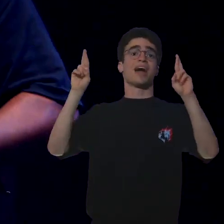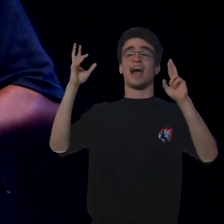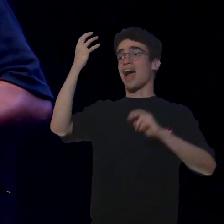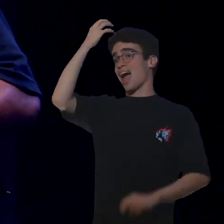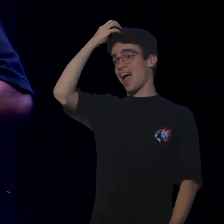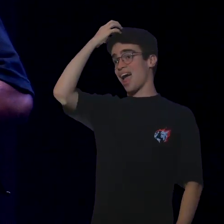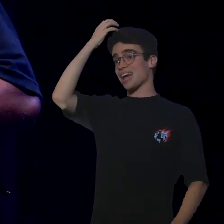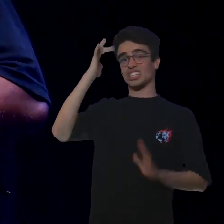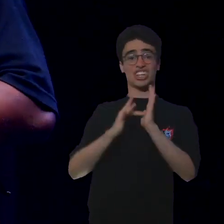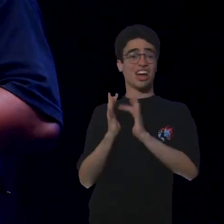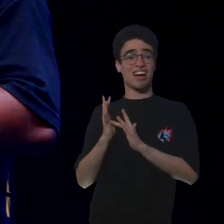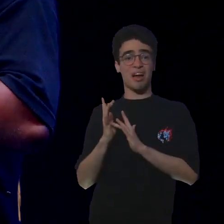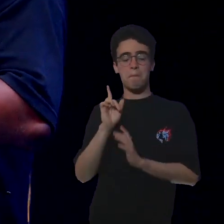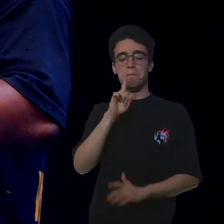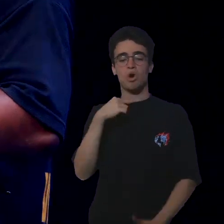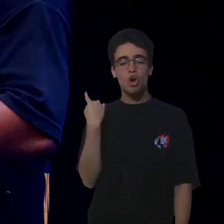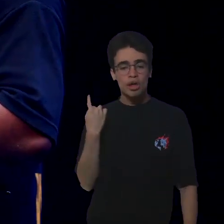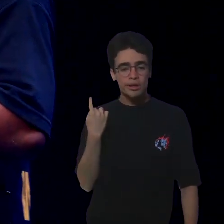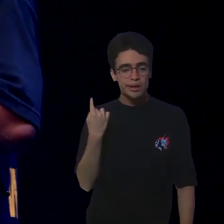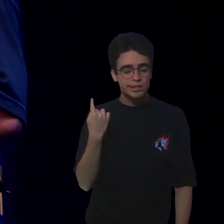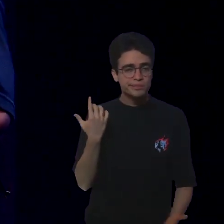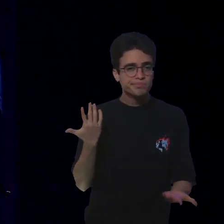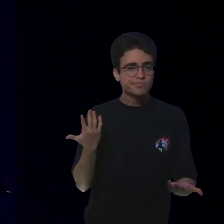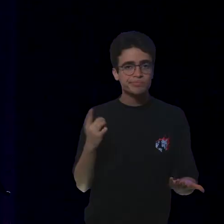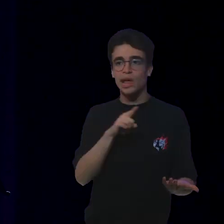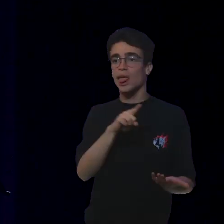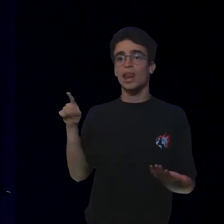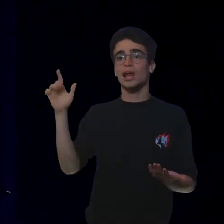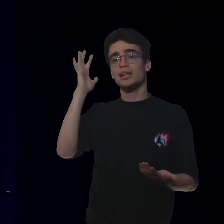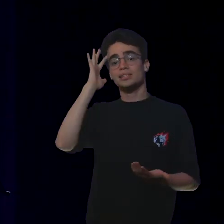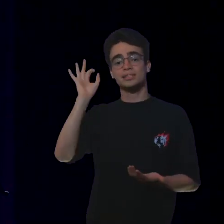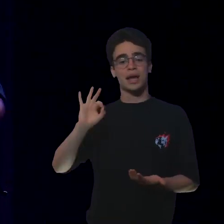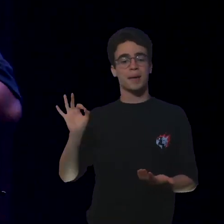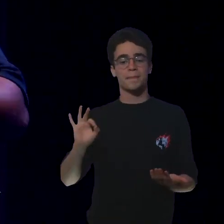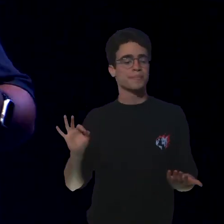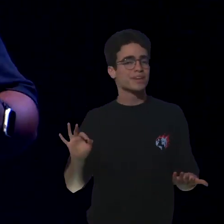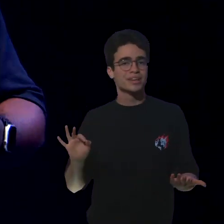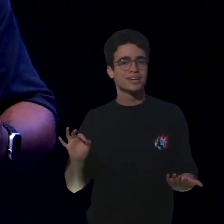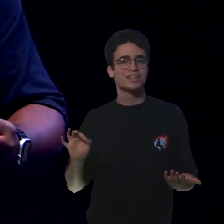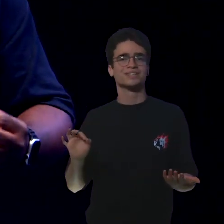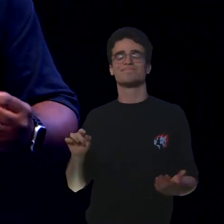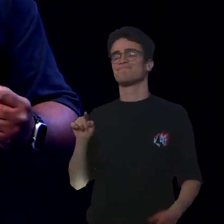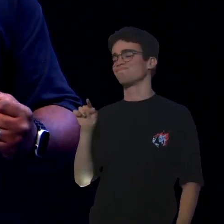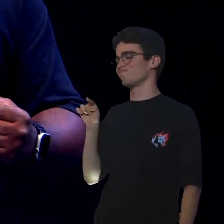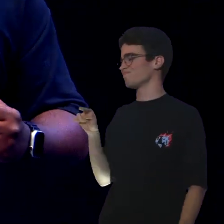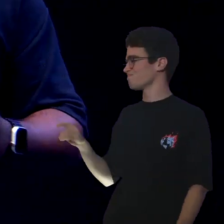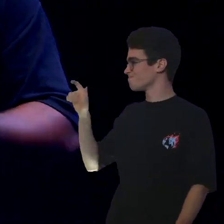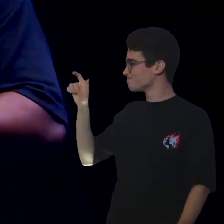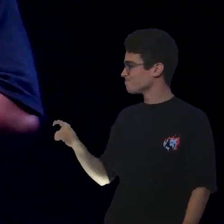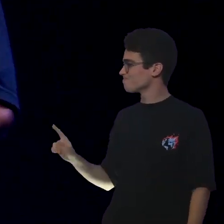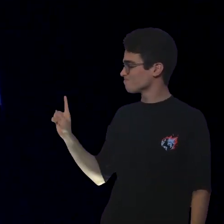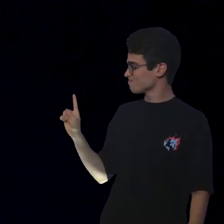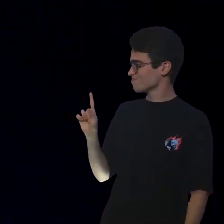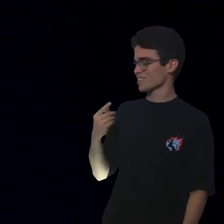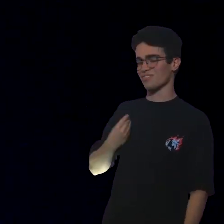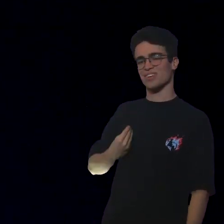morto. Não sabiam eles que era Jesus que ali estava com ele ressuscitado.